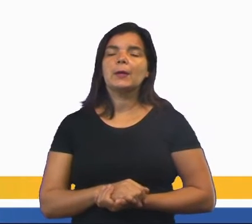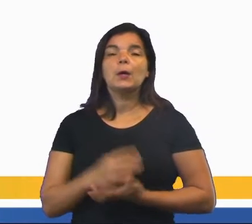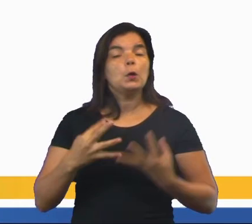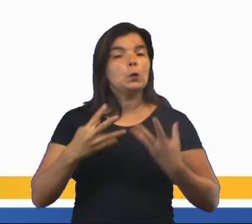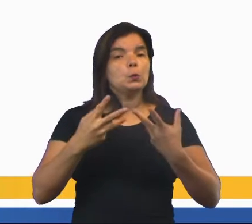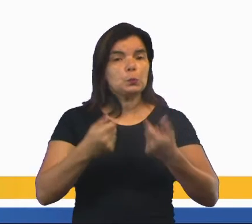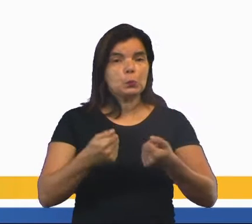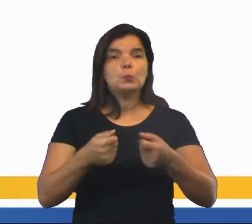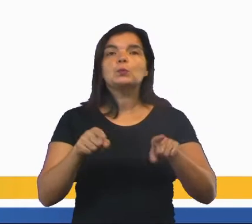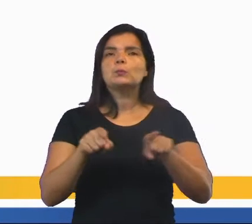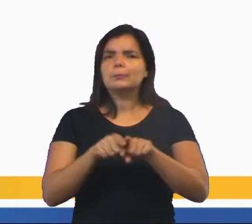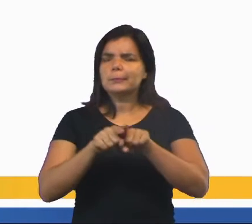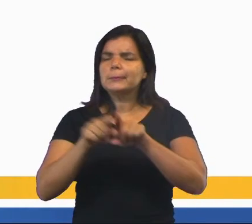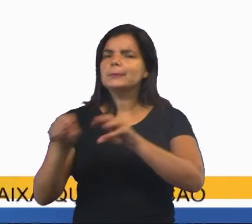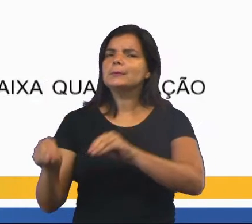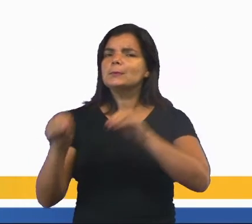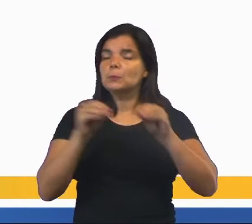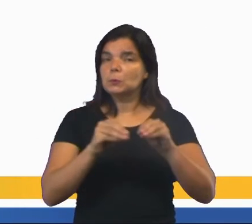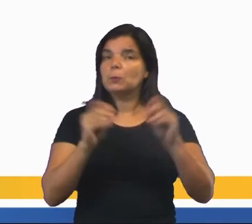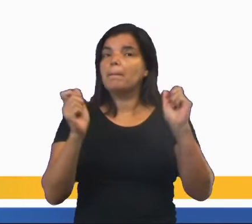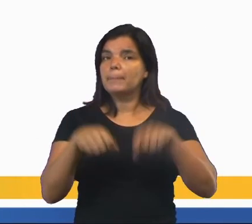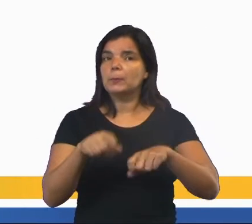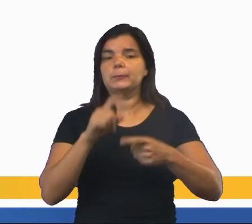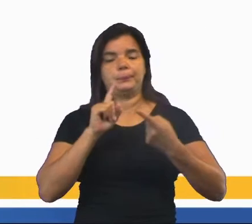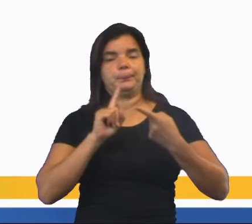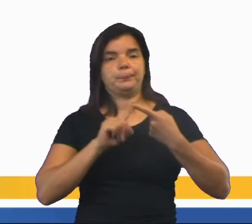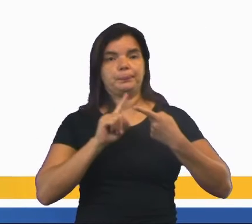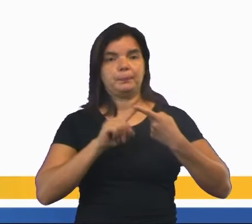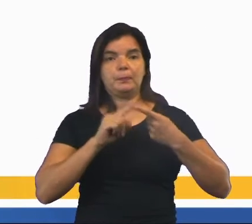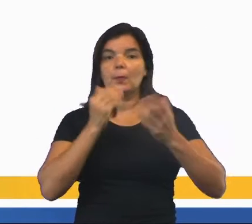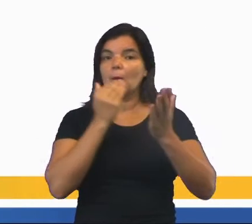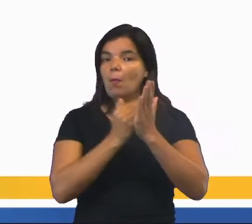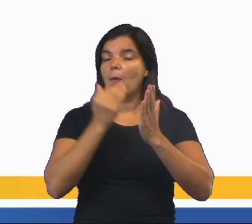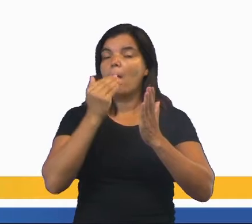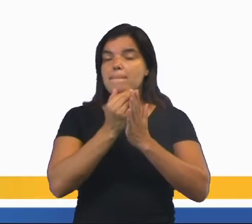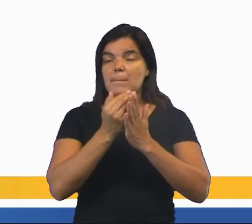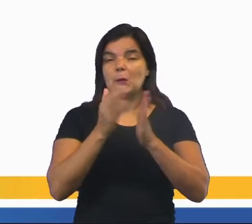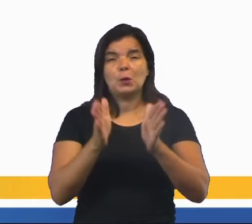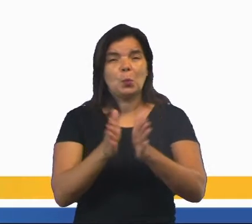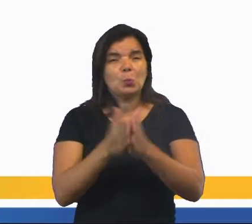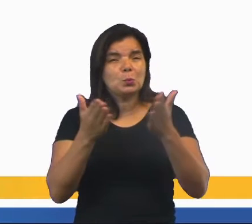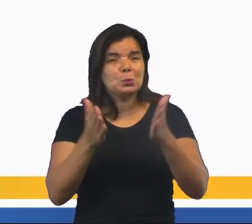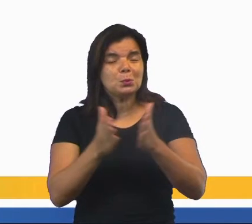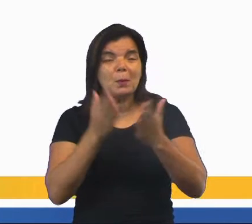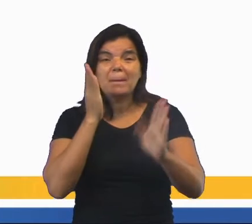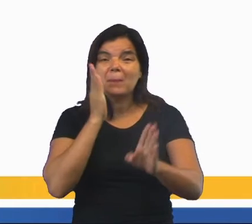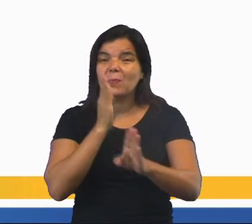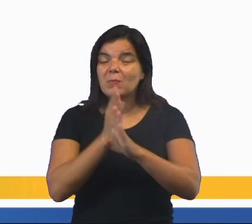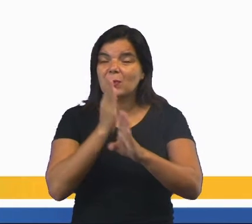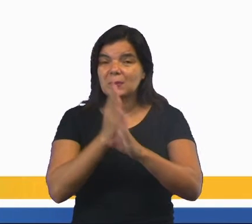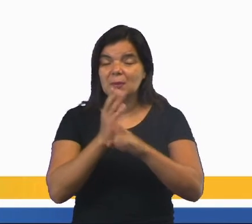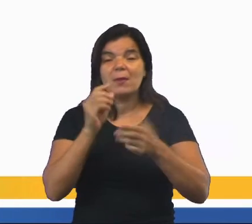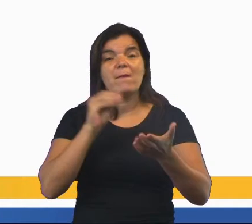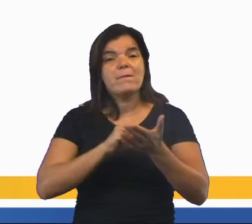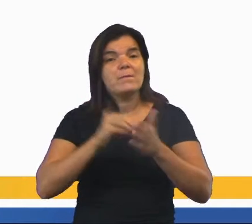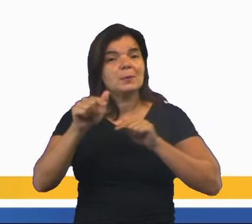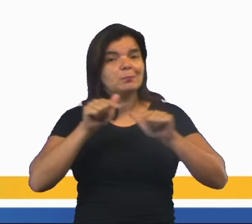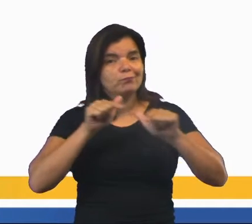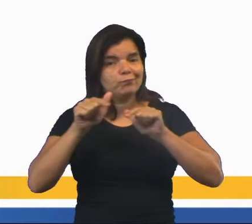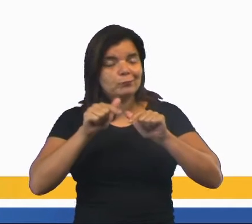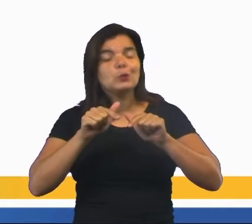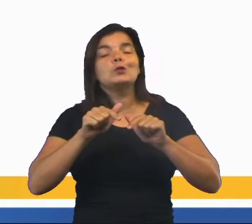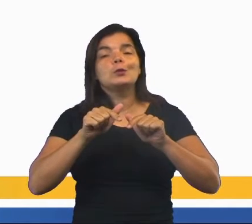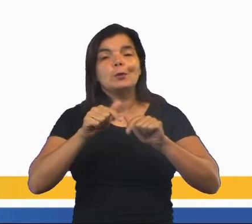Todo esse movimento pode trazer aumento da pobreza devido à escassez de empregos e à